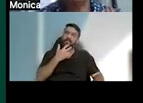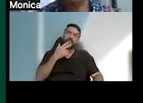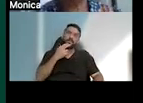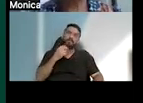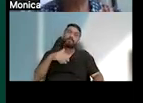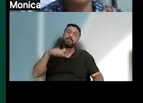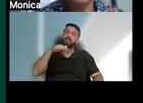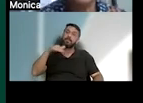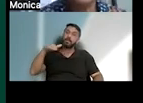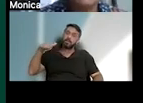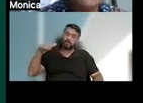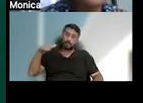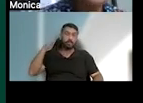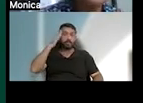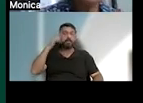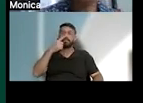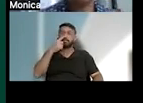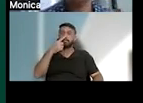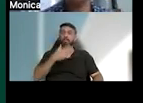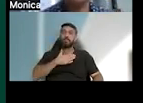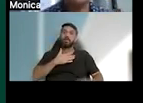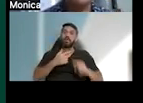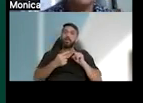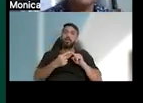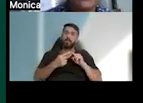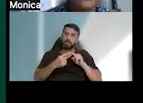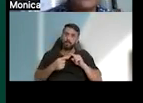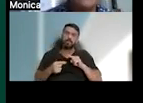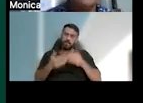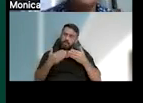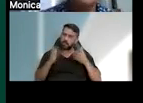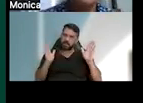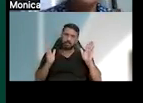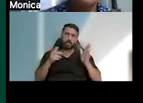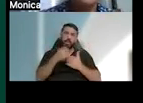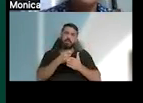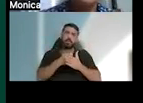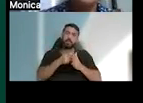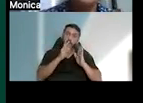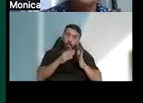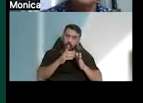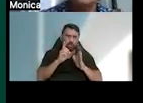todas as áreas para ver qual que gosta mais. Então, isso é bem aberto, né?